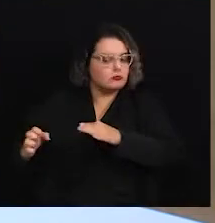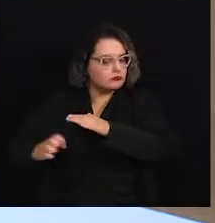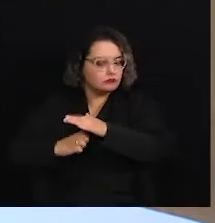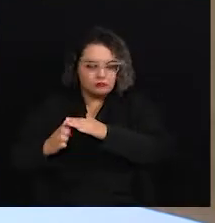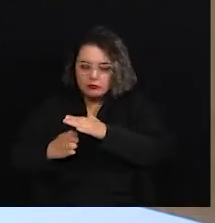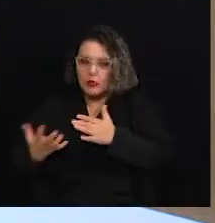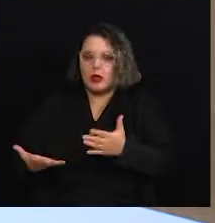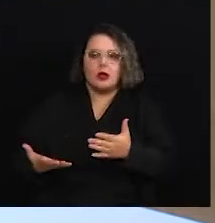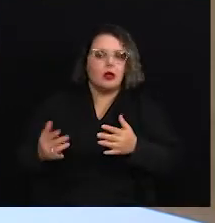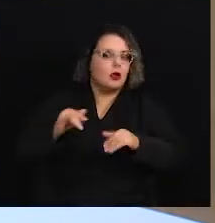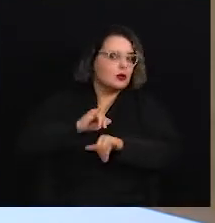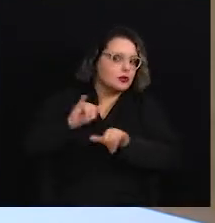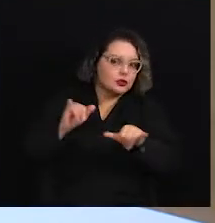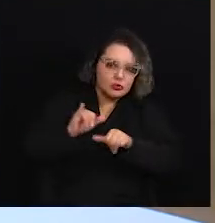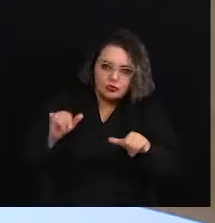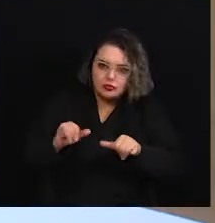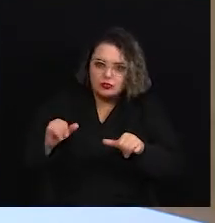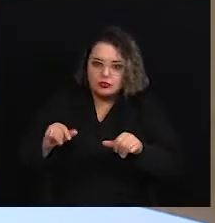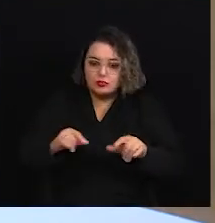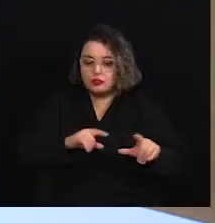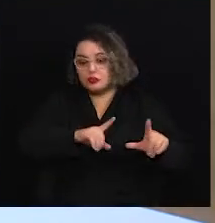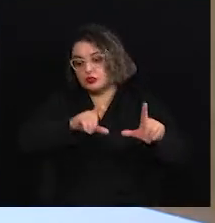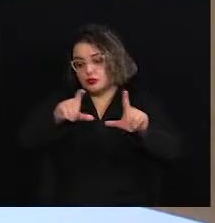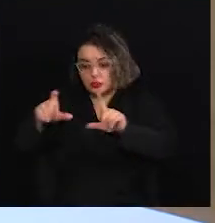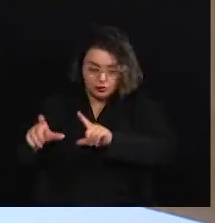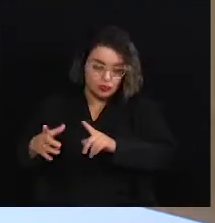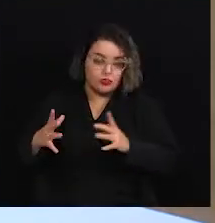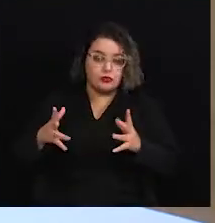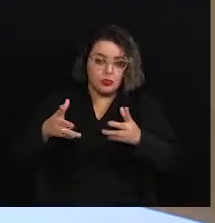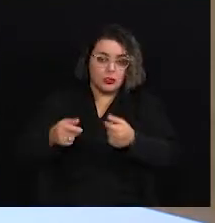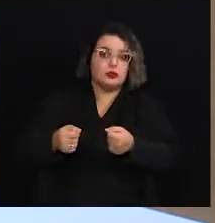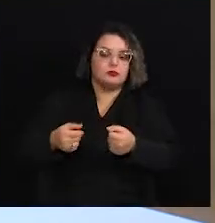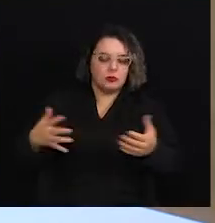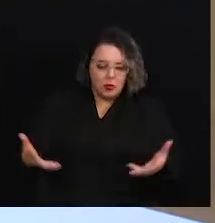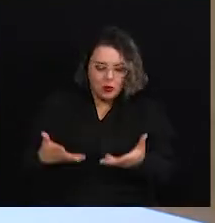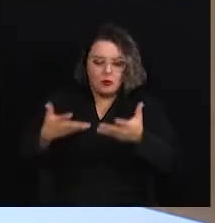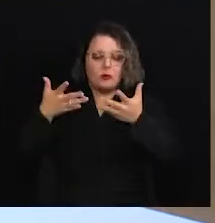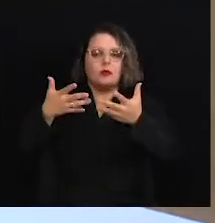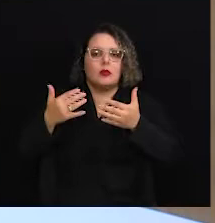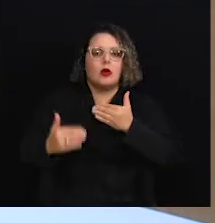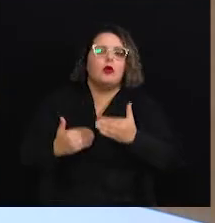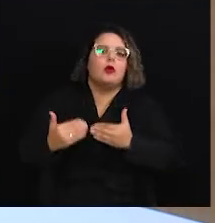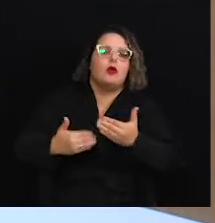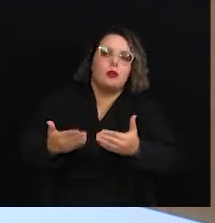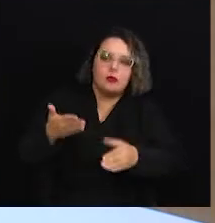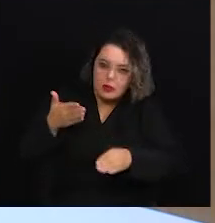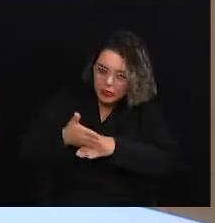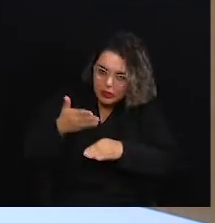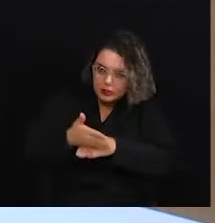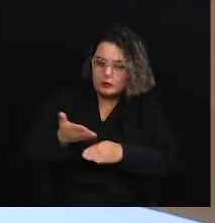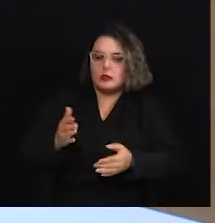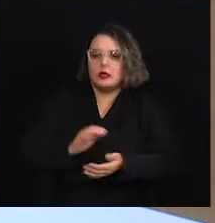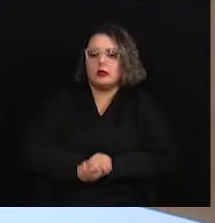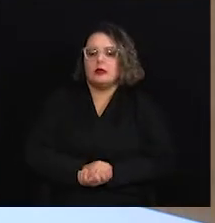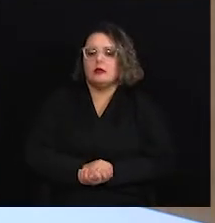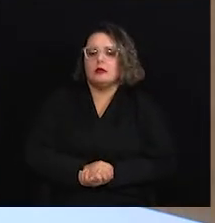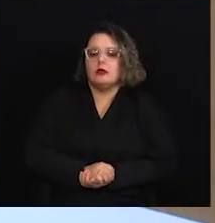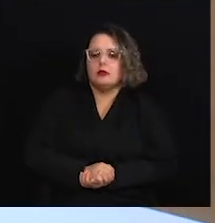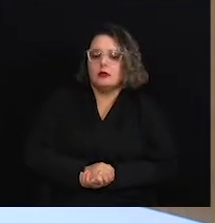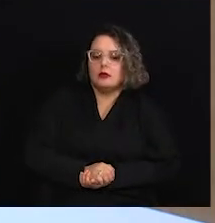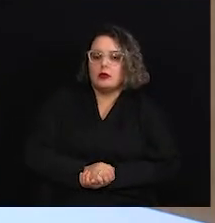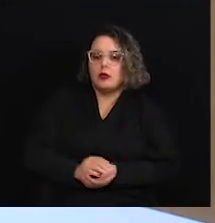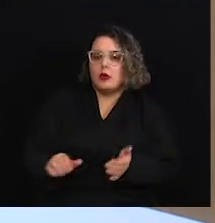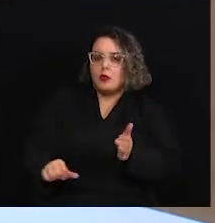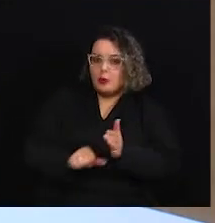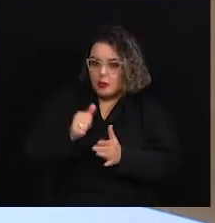empresa, ter a nossa divulgação de imagem, porque tudo isso alinhado ajuda a alavancar em todos os processos que a gente está participando. Vocês estão